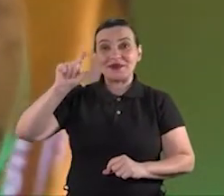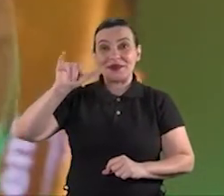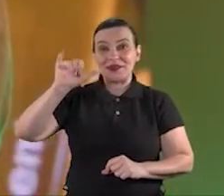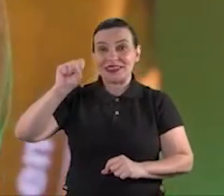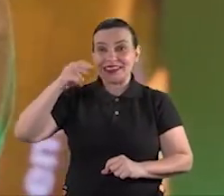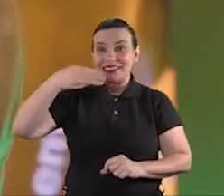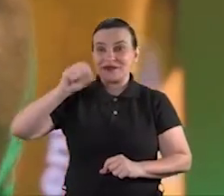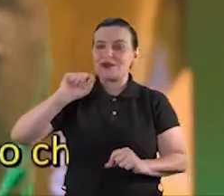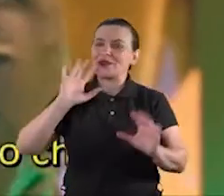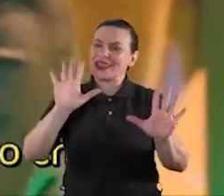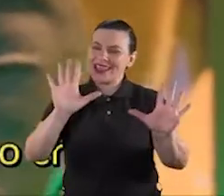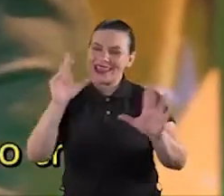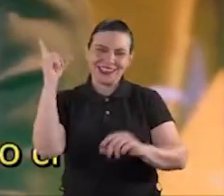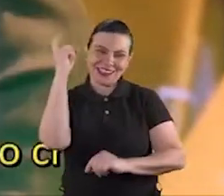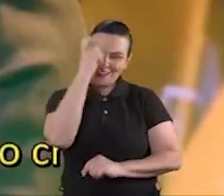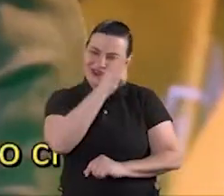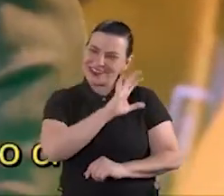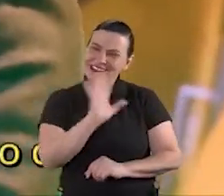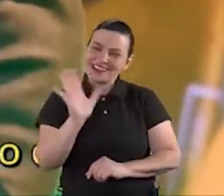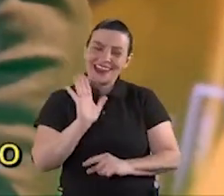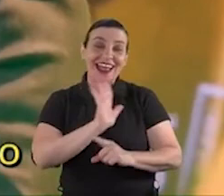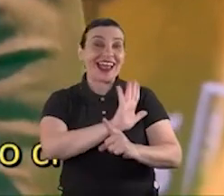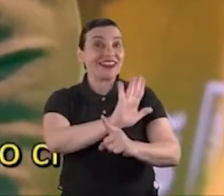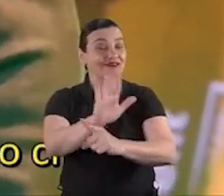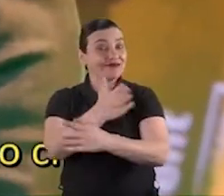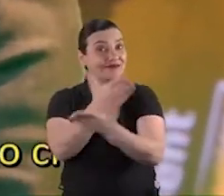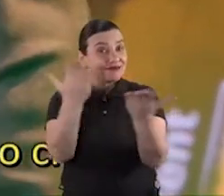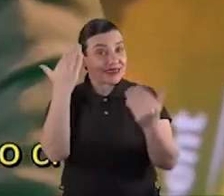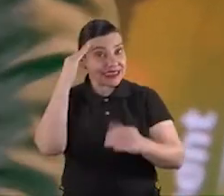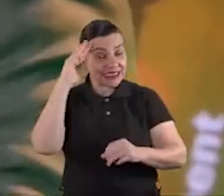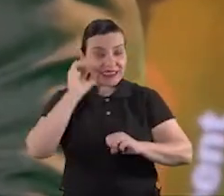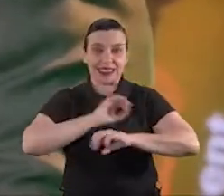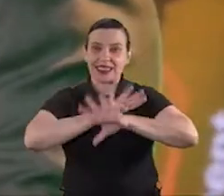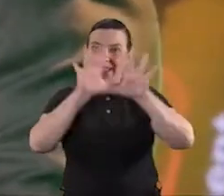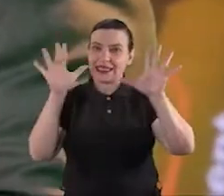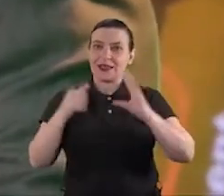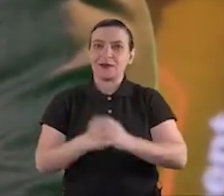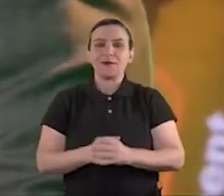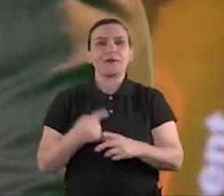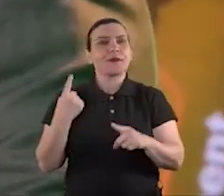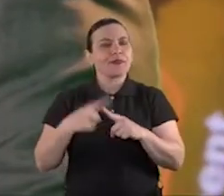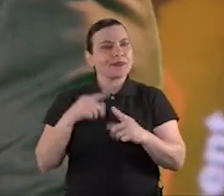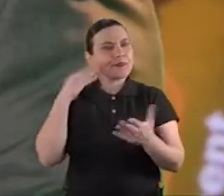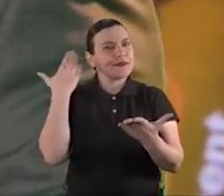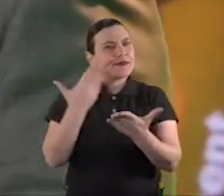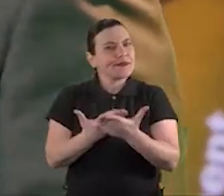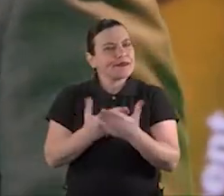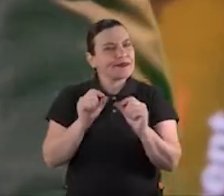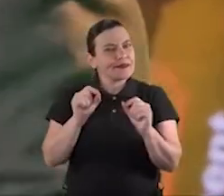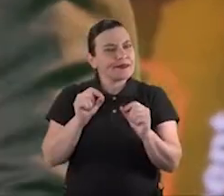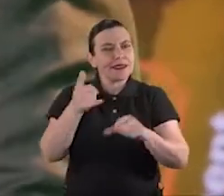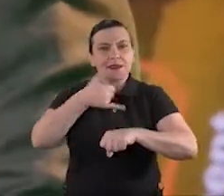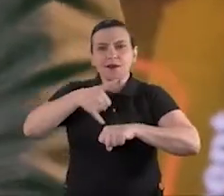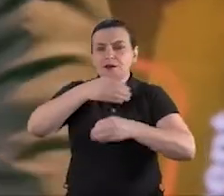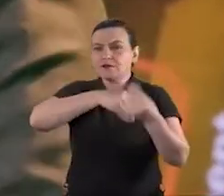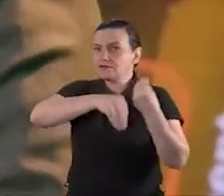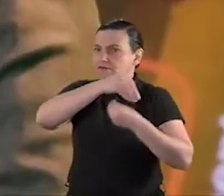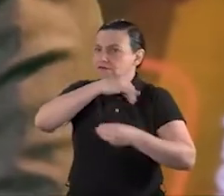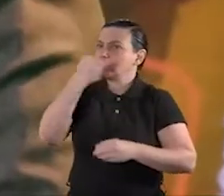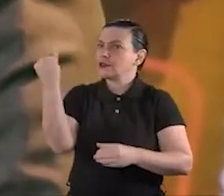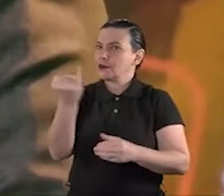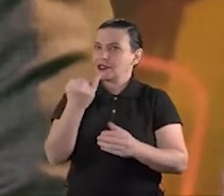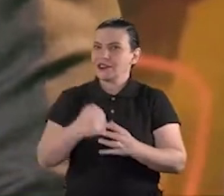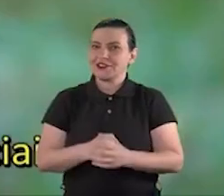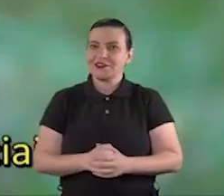não se preocupe não vai ser difícil e isso vai ajudar vocês a entenderem um ponto chave porque acredito que os mixes de óleos essenciais são